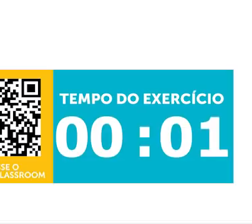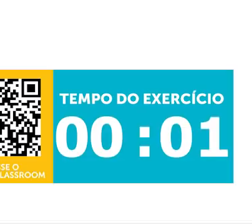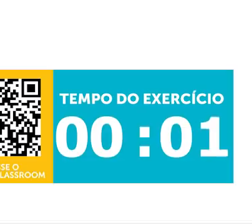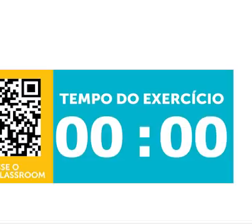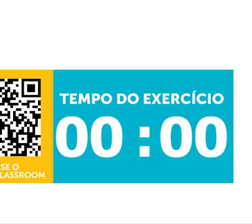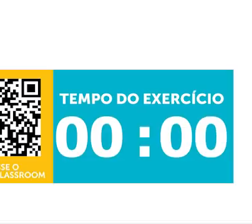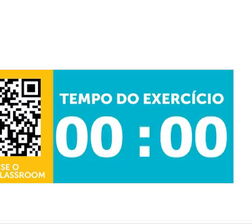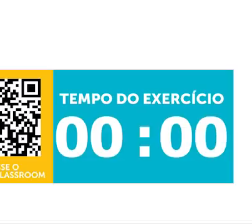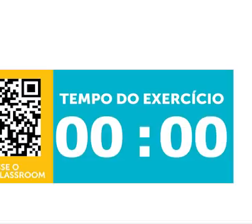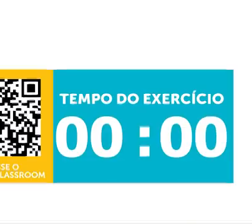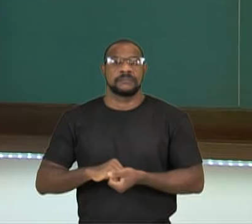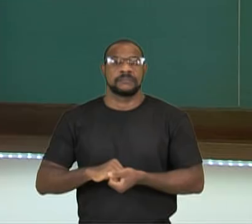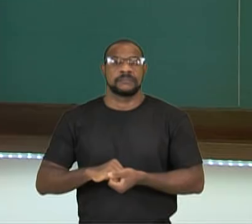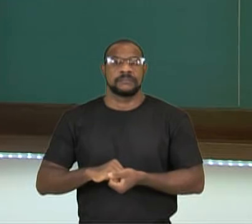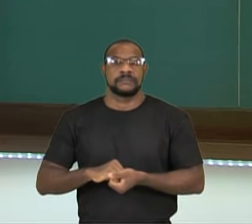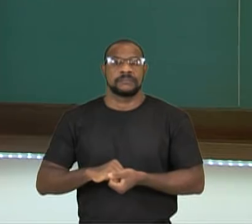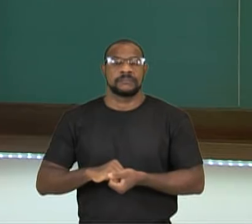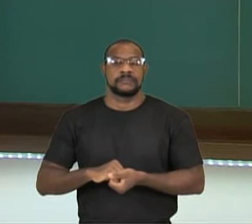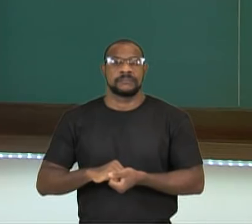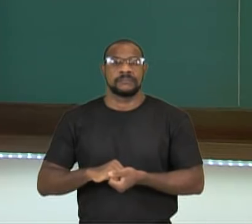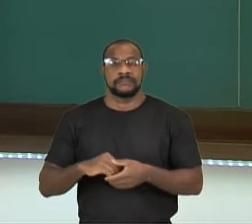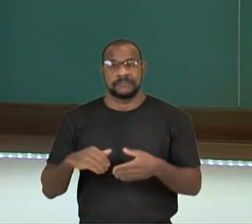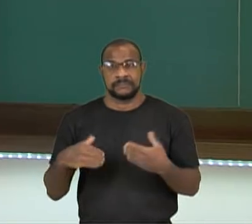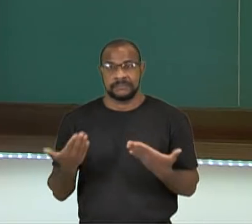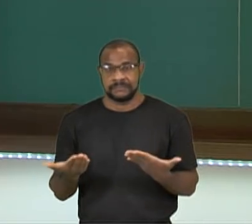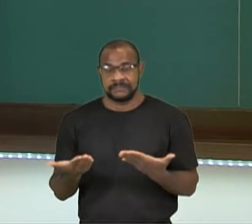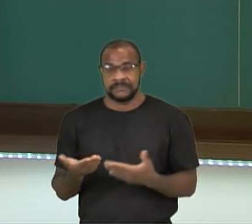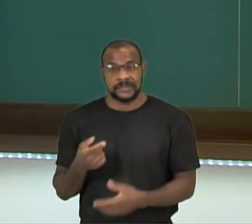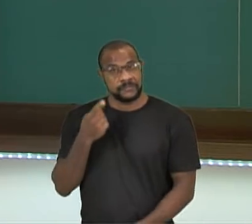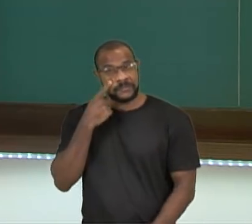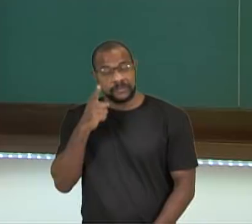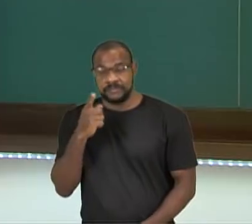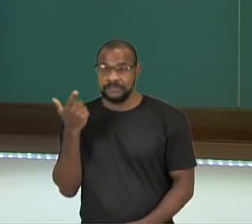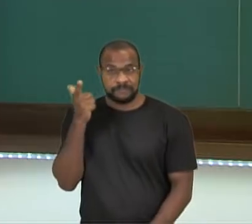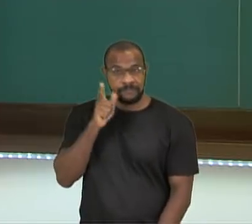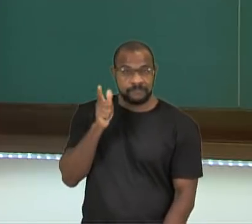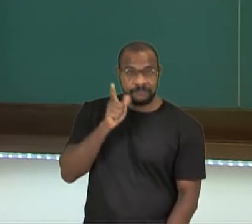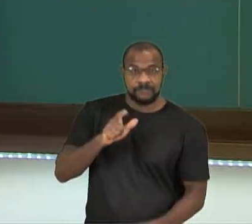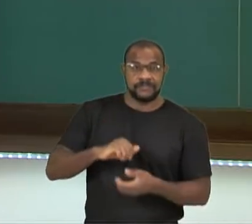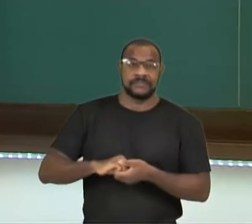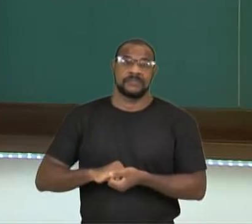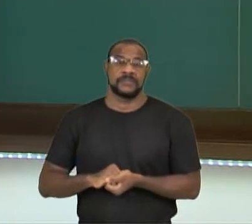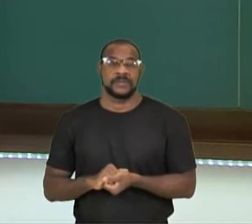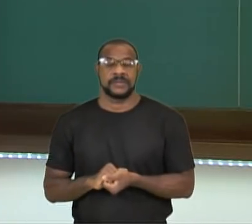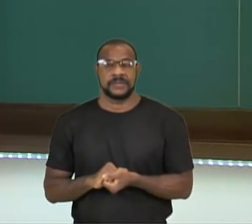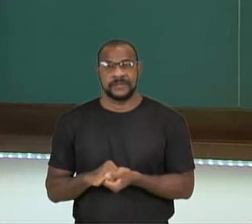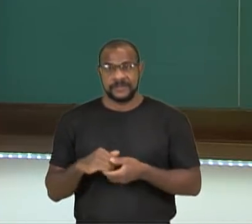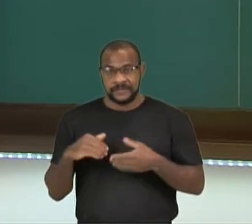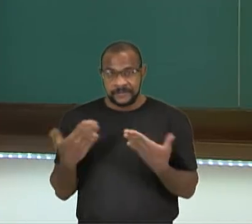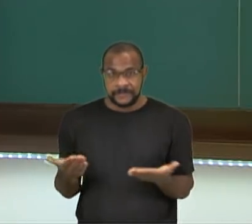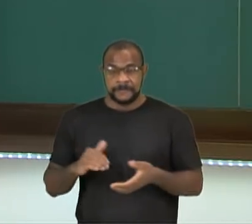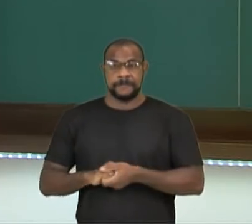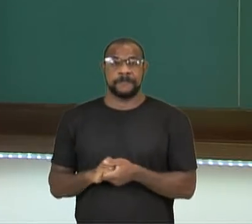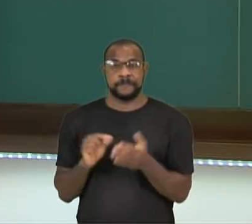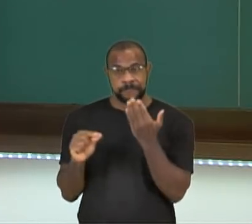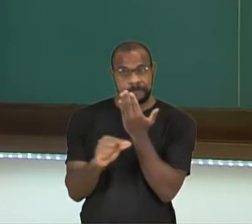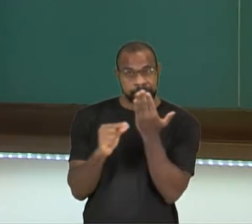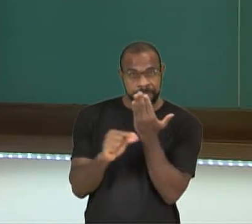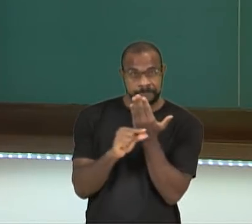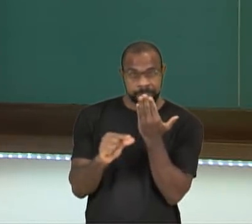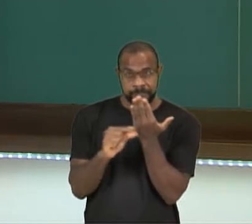parte do texto? É a alternativa C, a resposta correta. Identificação de quem redigiu, o autor, tá?